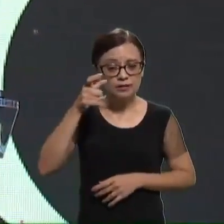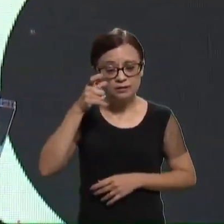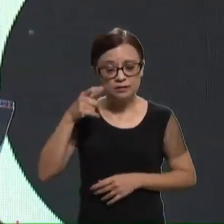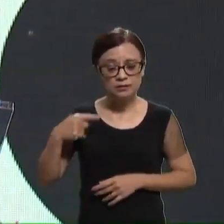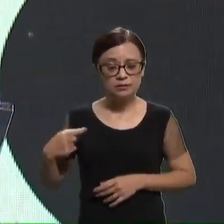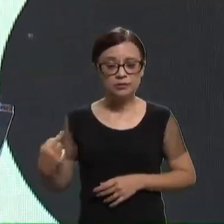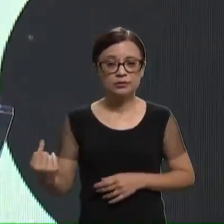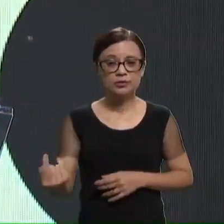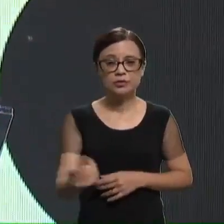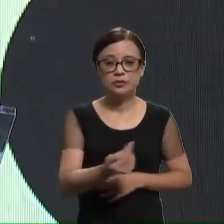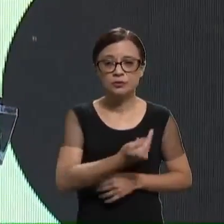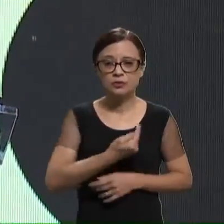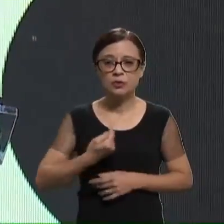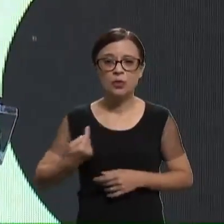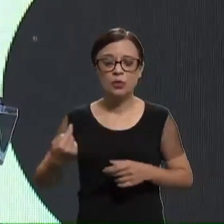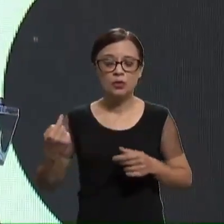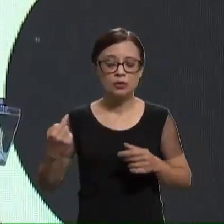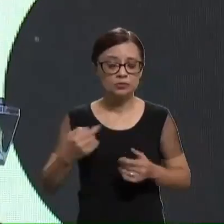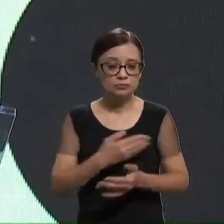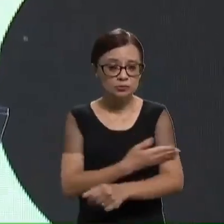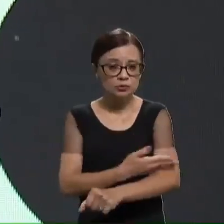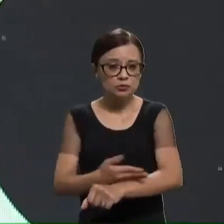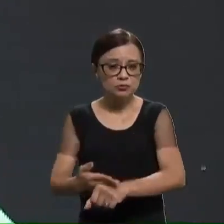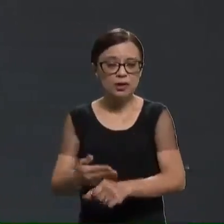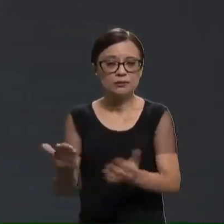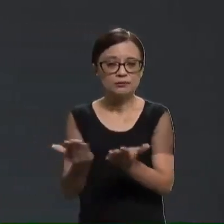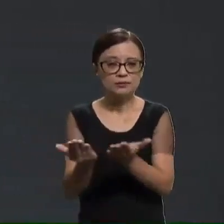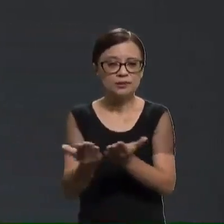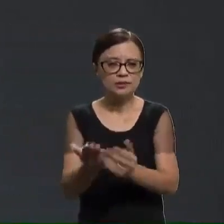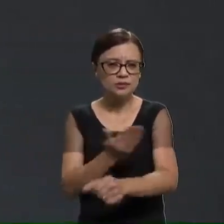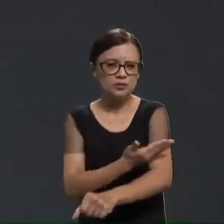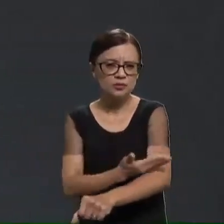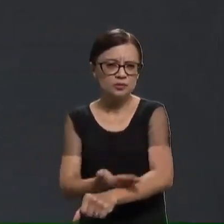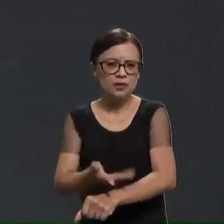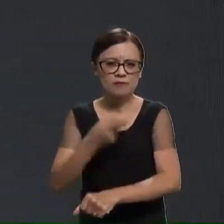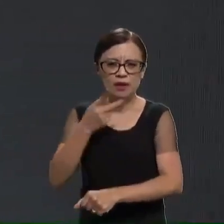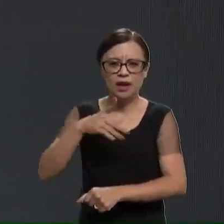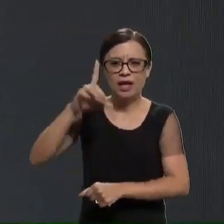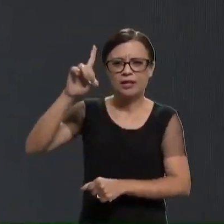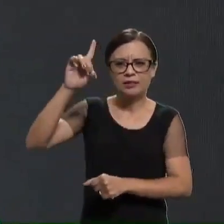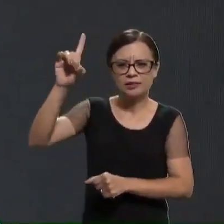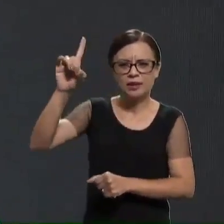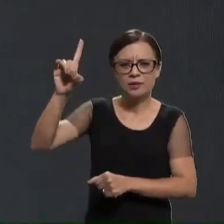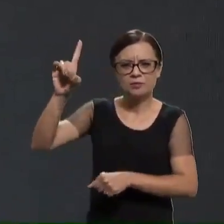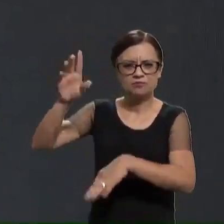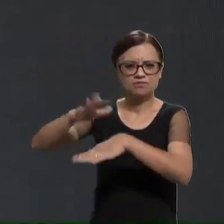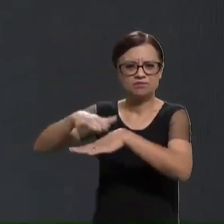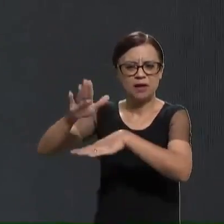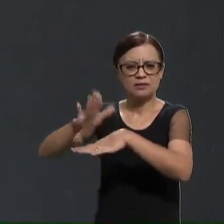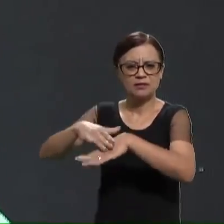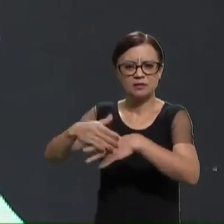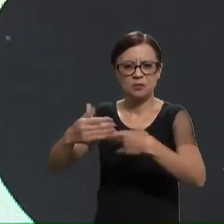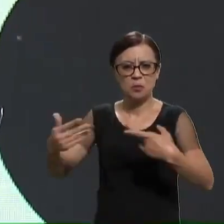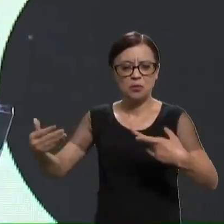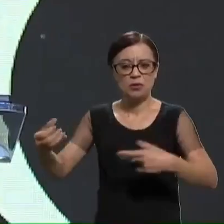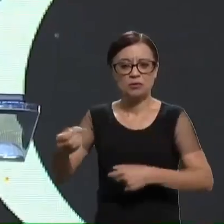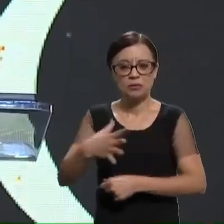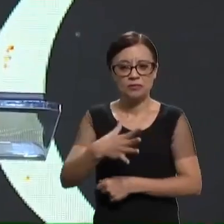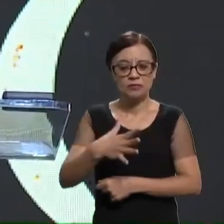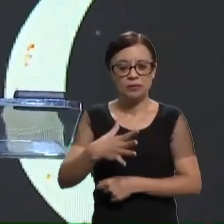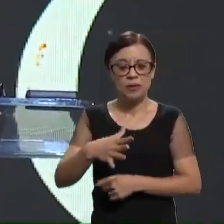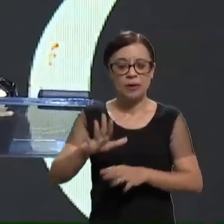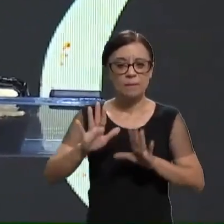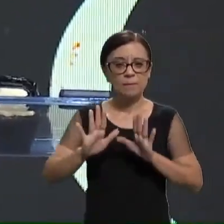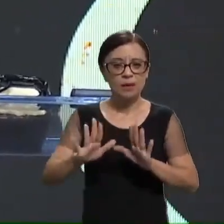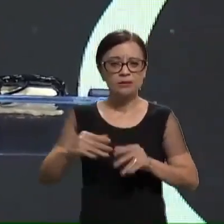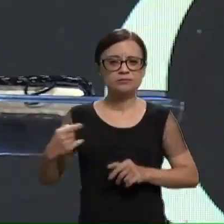quando nós estamos acostumados, crente está acostumado a falar: Deus está fazendo algo novo. E